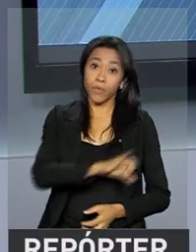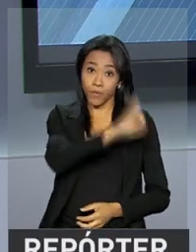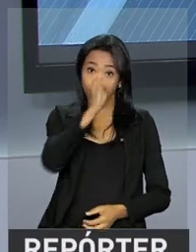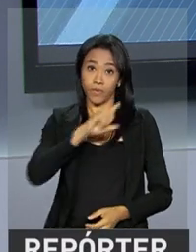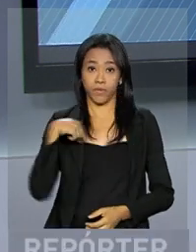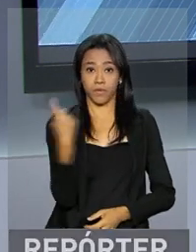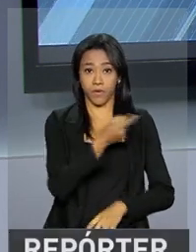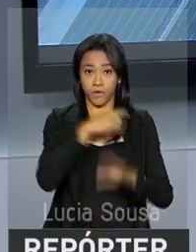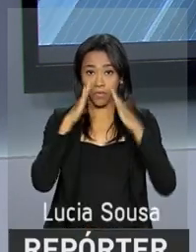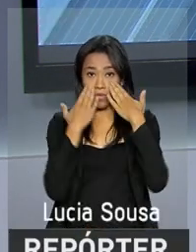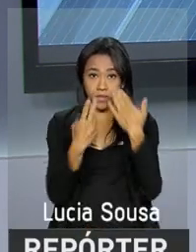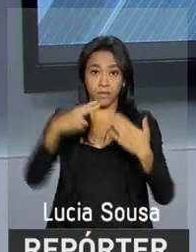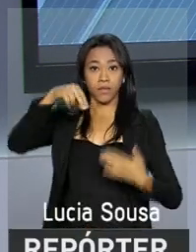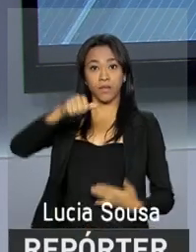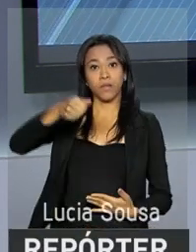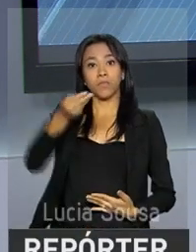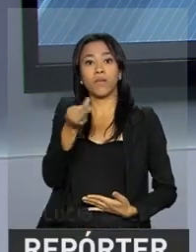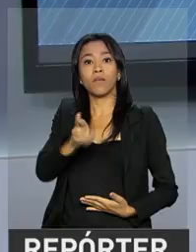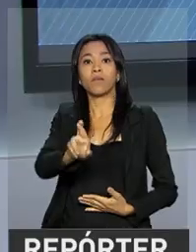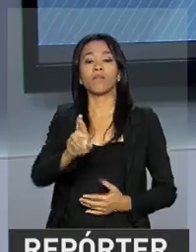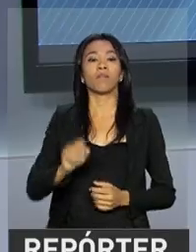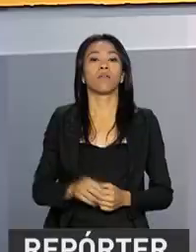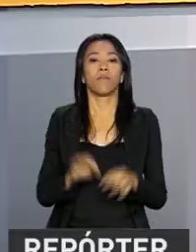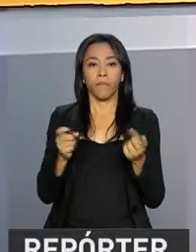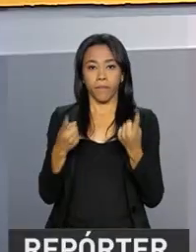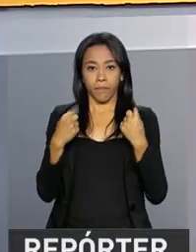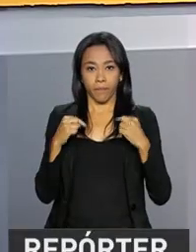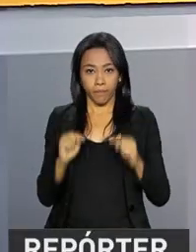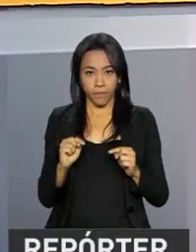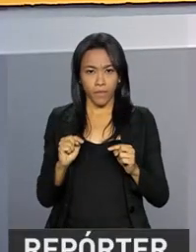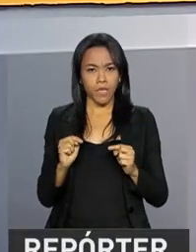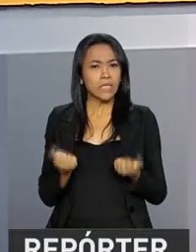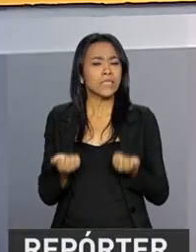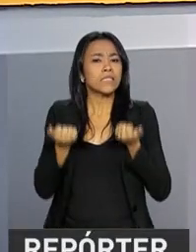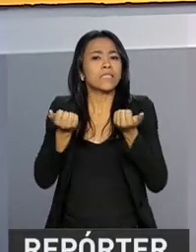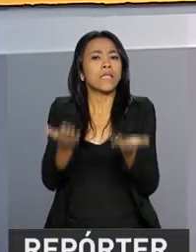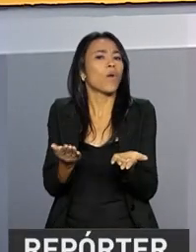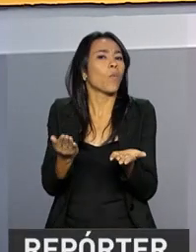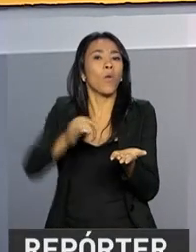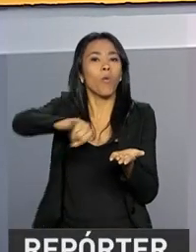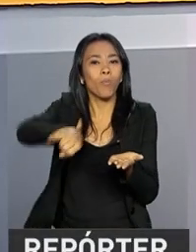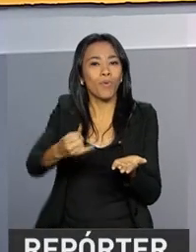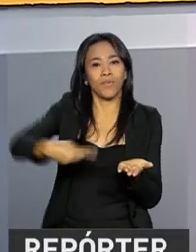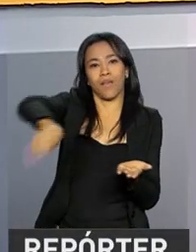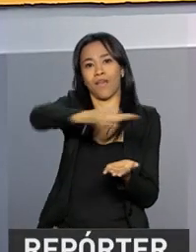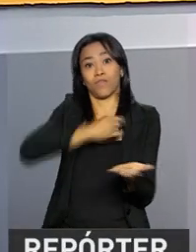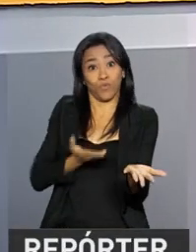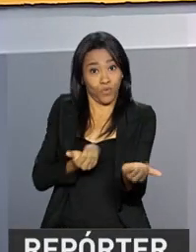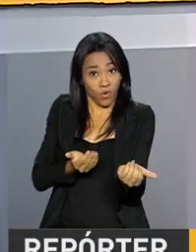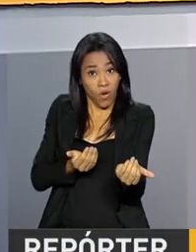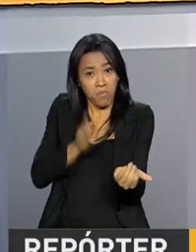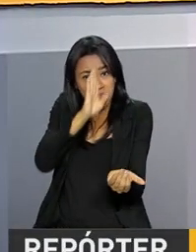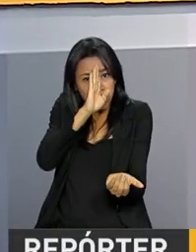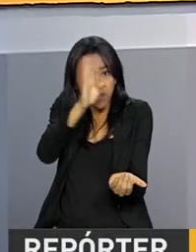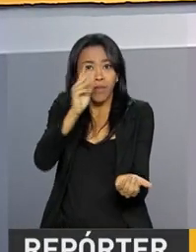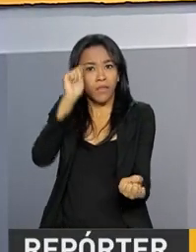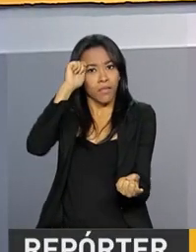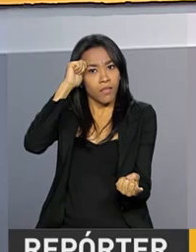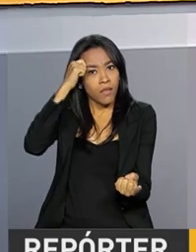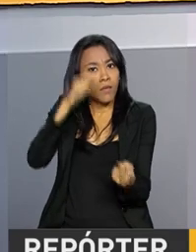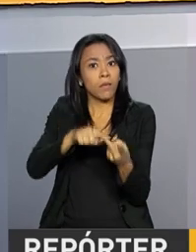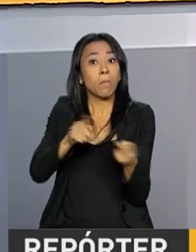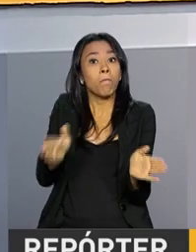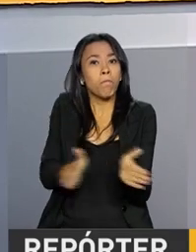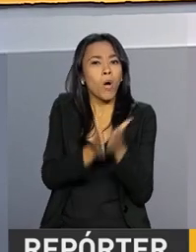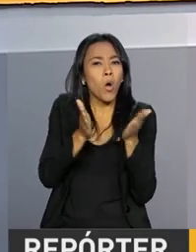Olá, estamos de volta com o repórter NBR. Dar oportunidade aos jovens, principalmente para os negros e